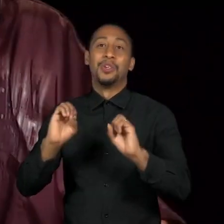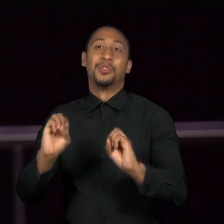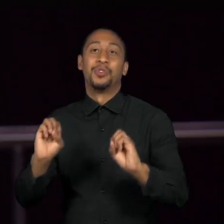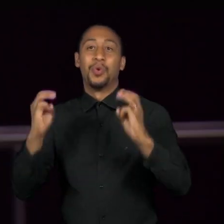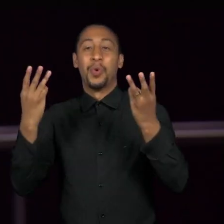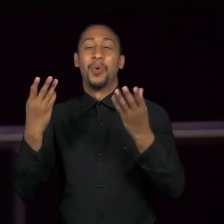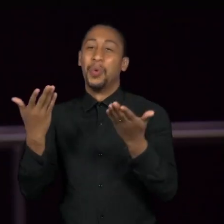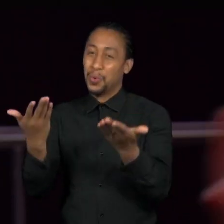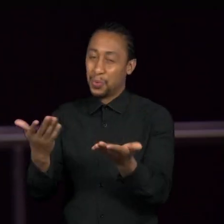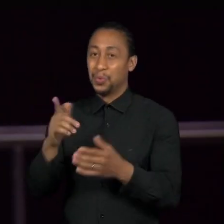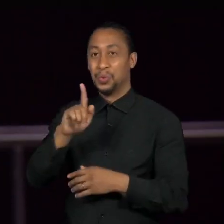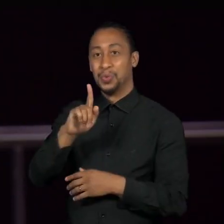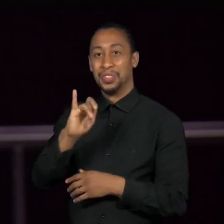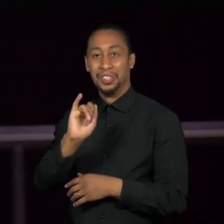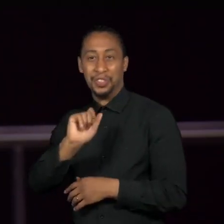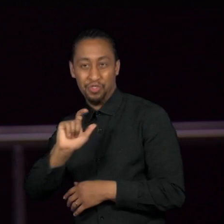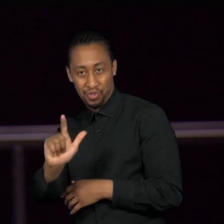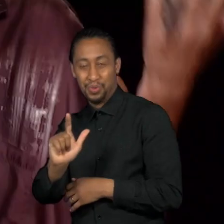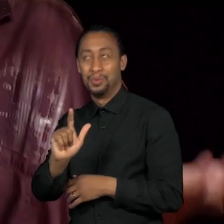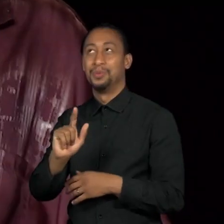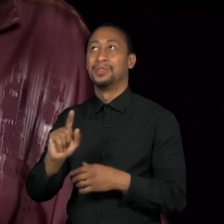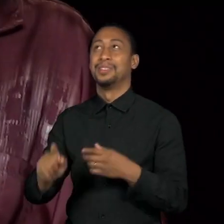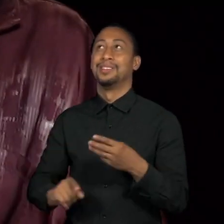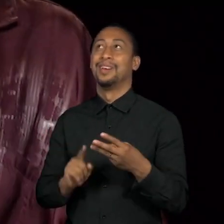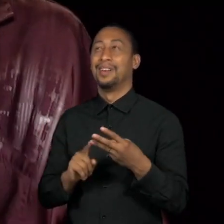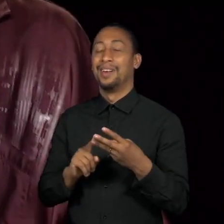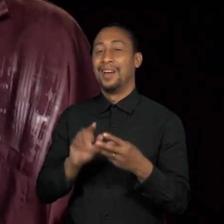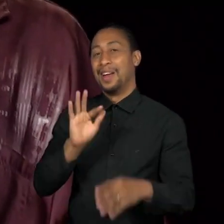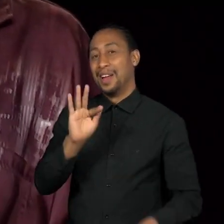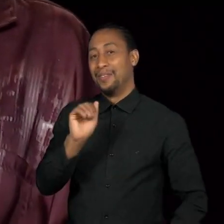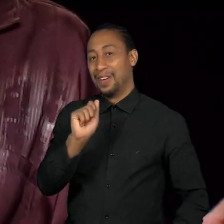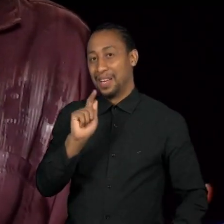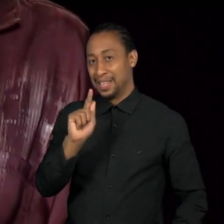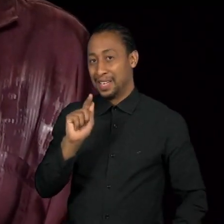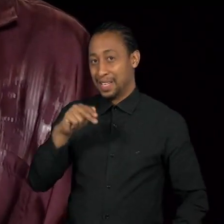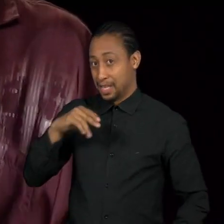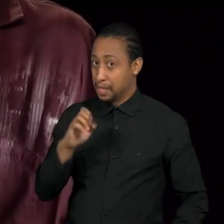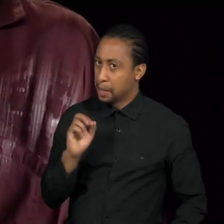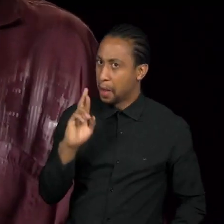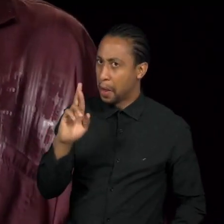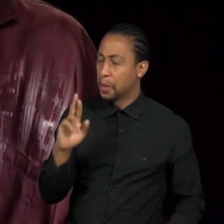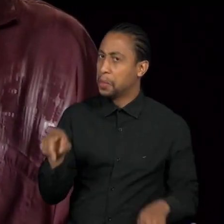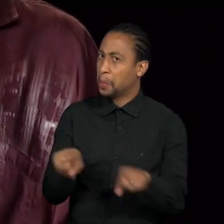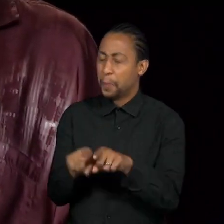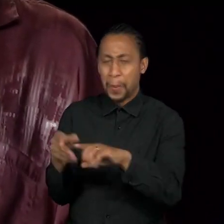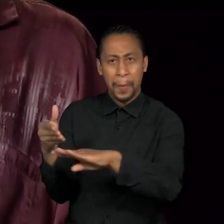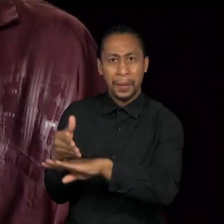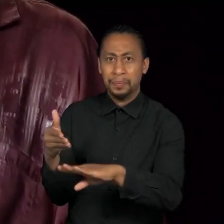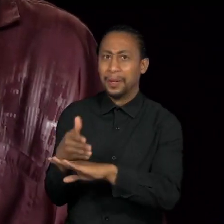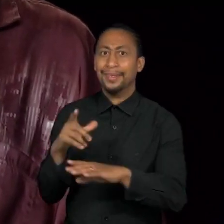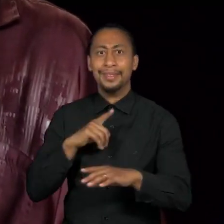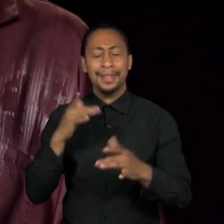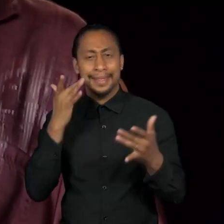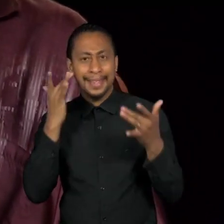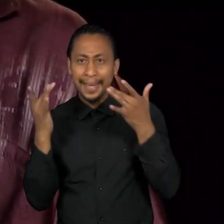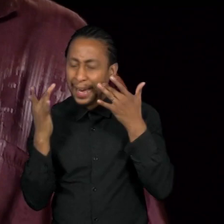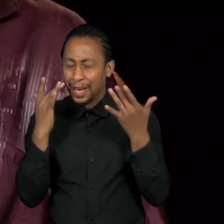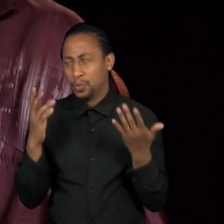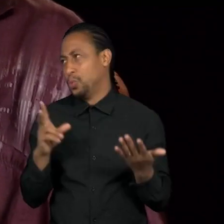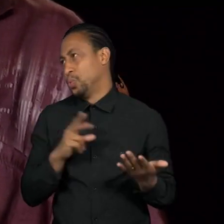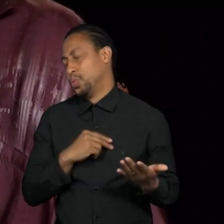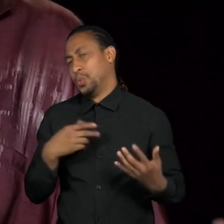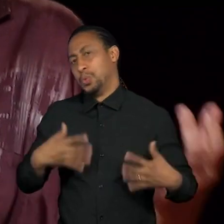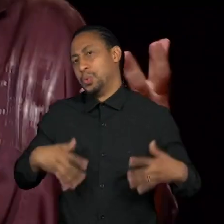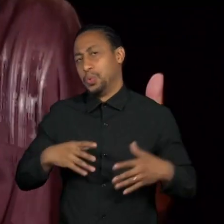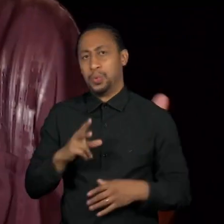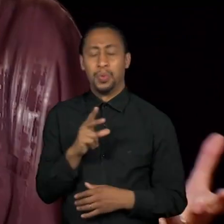de repente, o Fagner, era uma coisa assim de louco, né? Peças de teatro, era